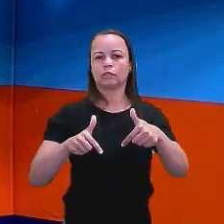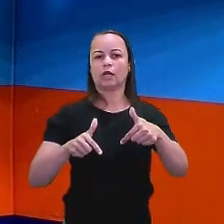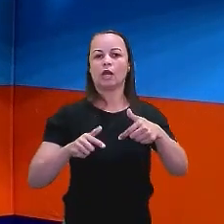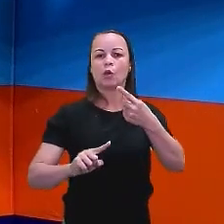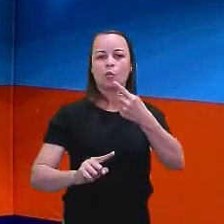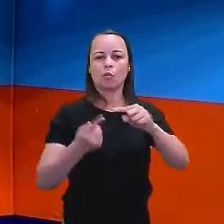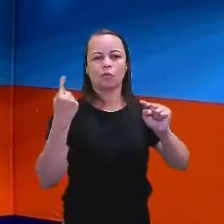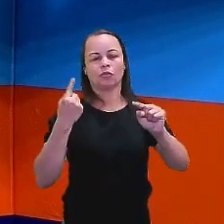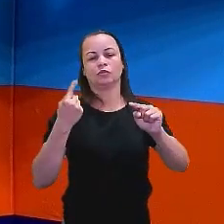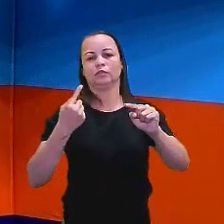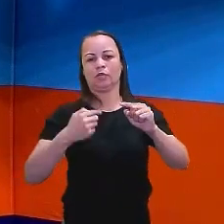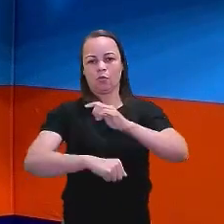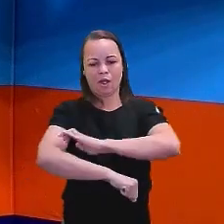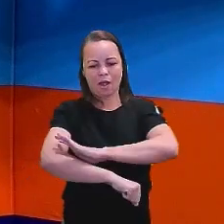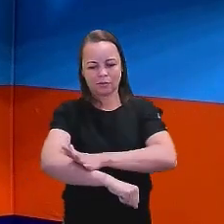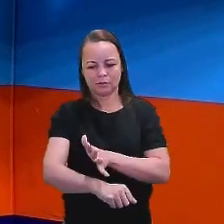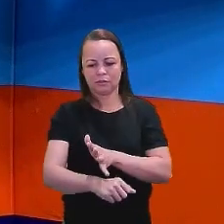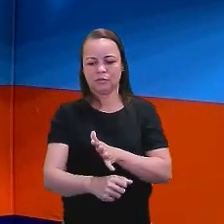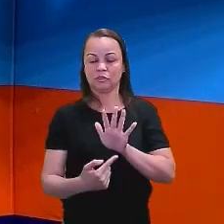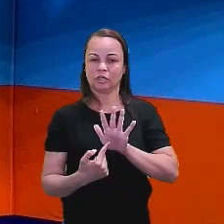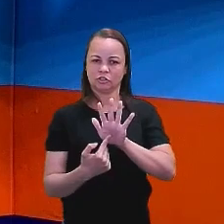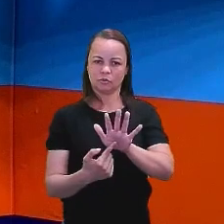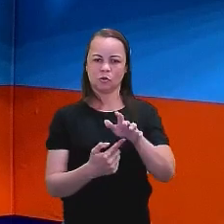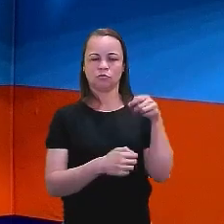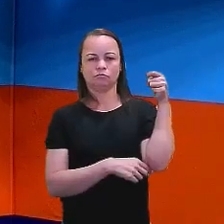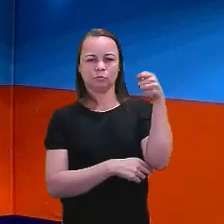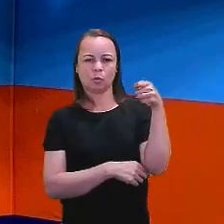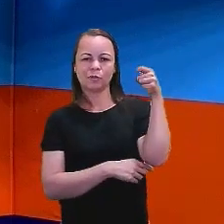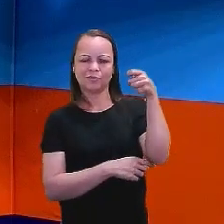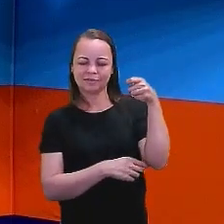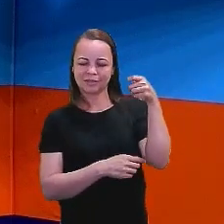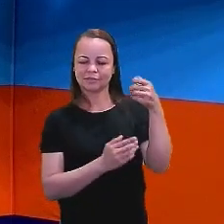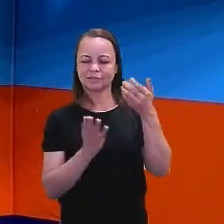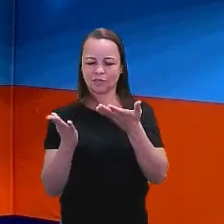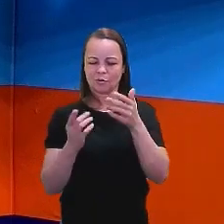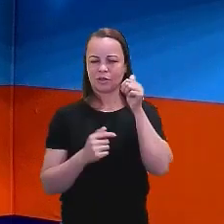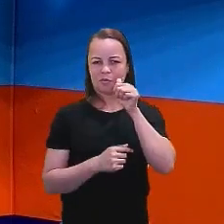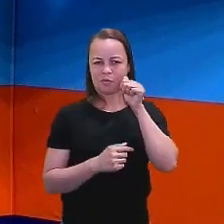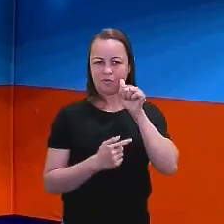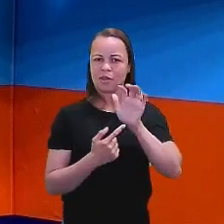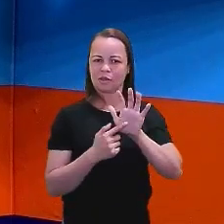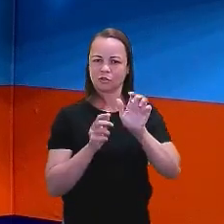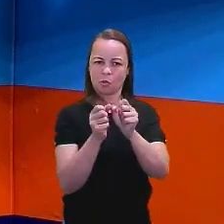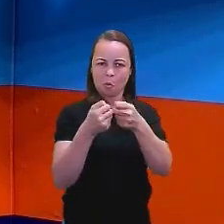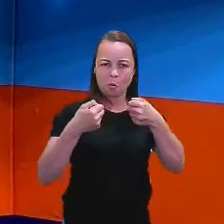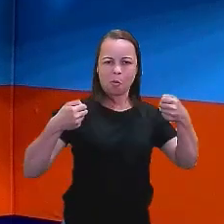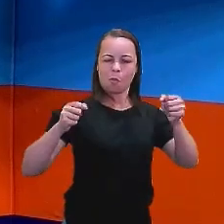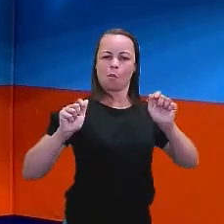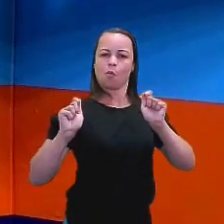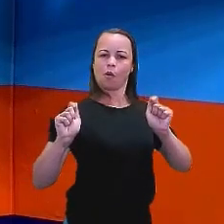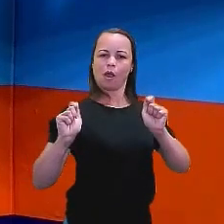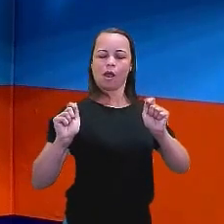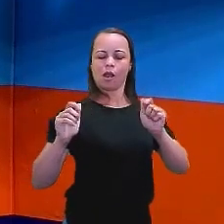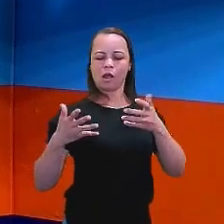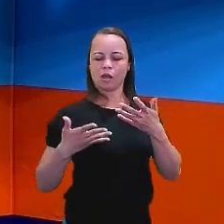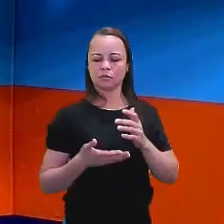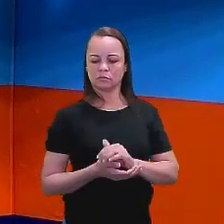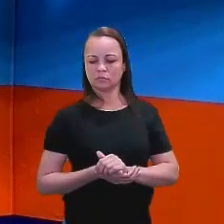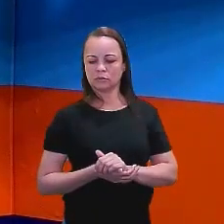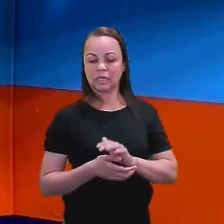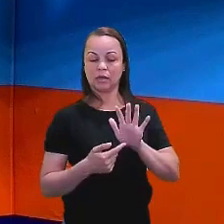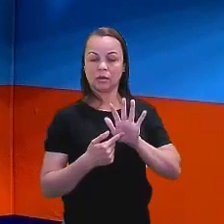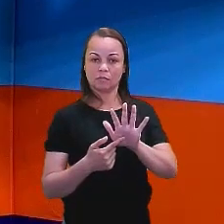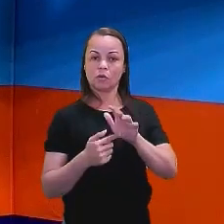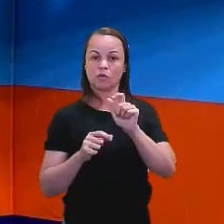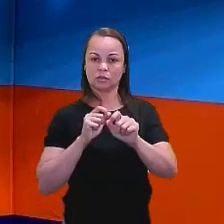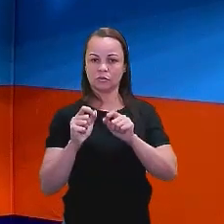aí nessa mobilização que a moça segura o cartaz, ela é histórica e ela serve-nos de memória. Por